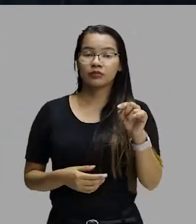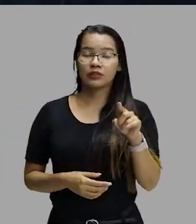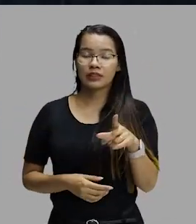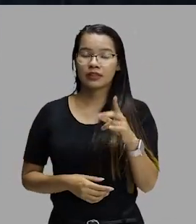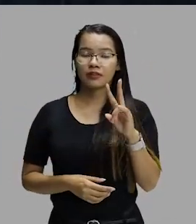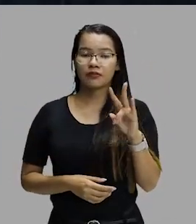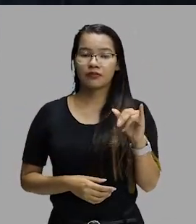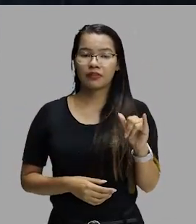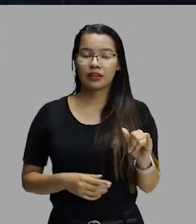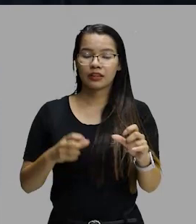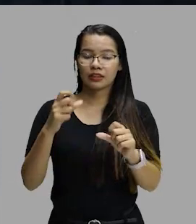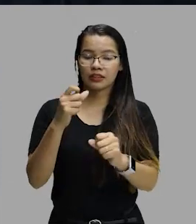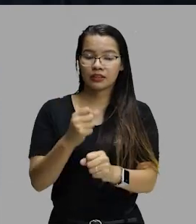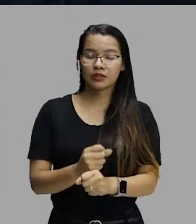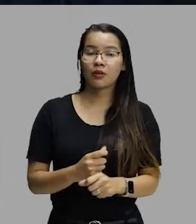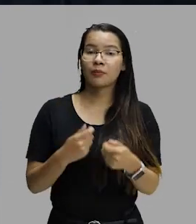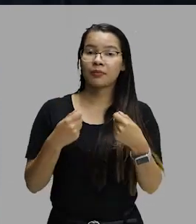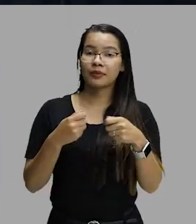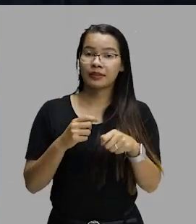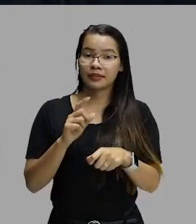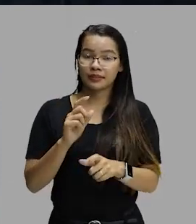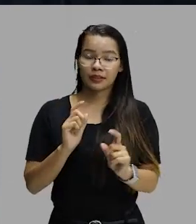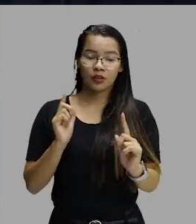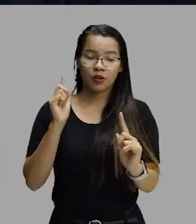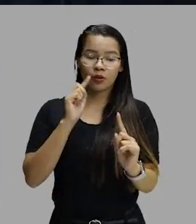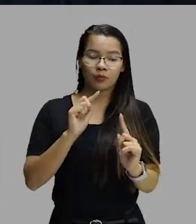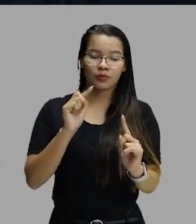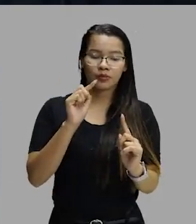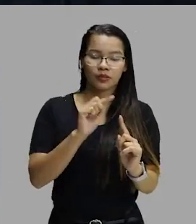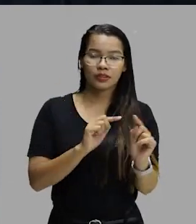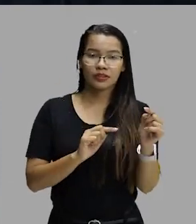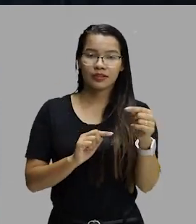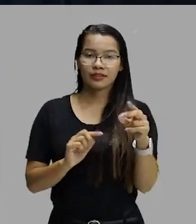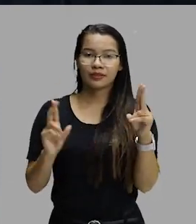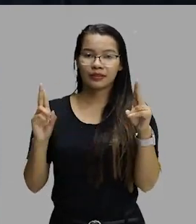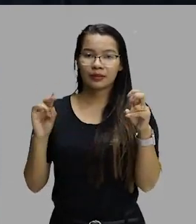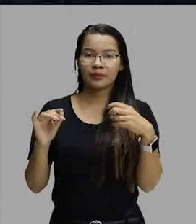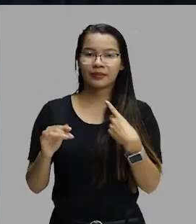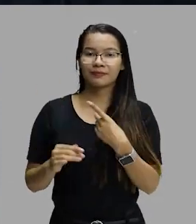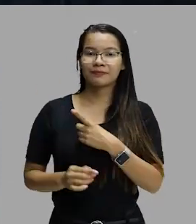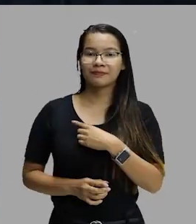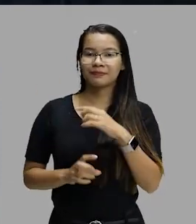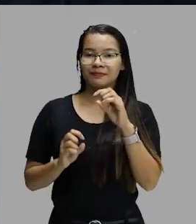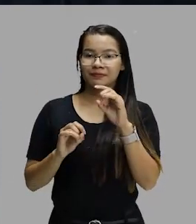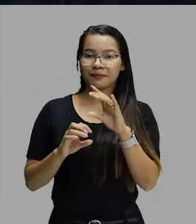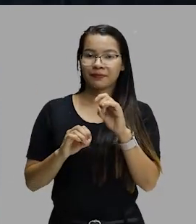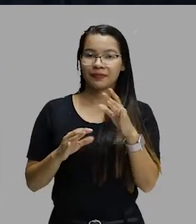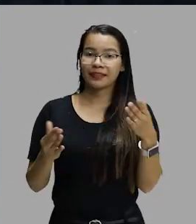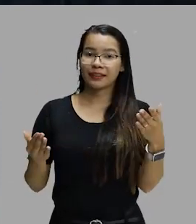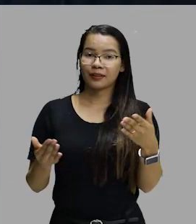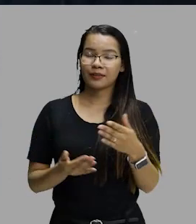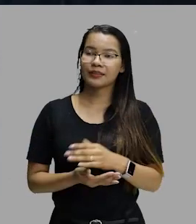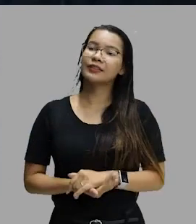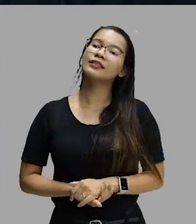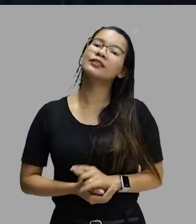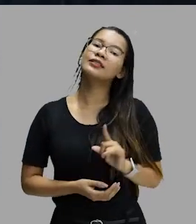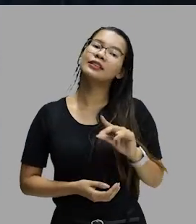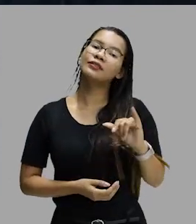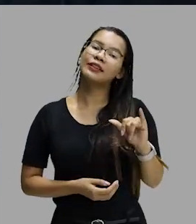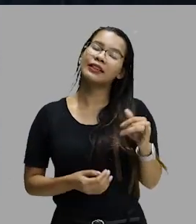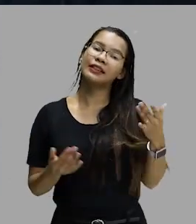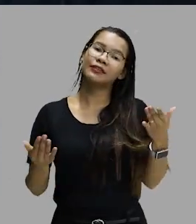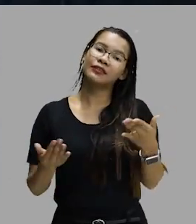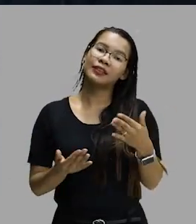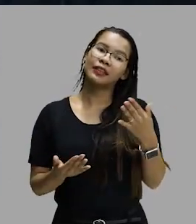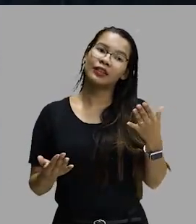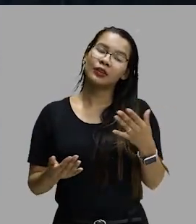vai resumir, você precisa ser objetivo. Este é o tema da nossa aula de hoje. E você vai acompanhar